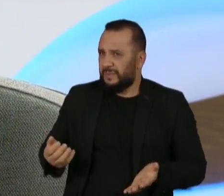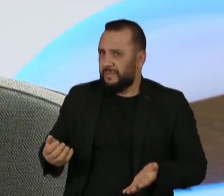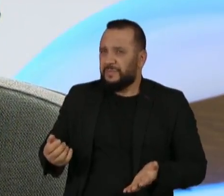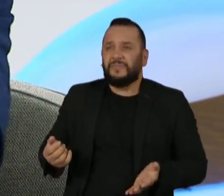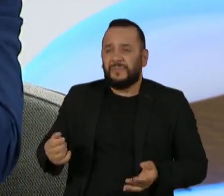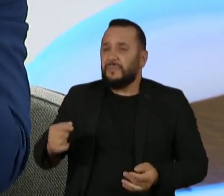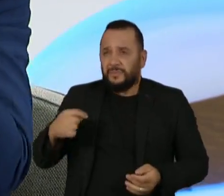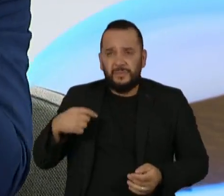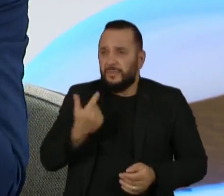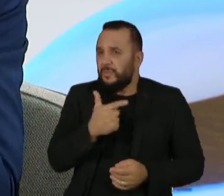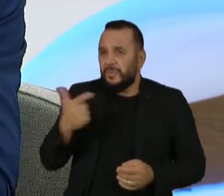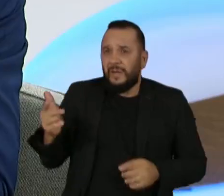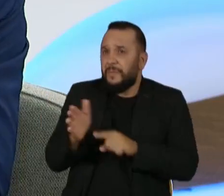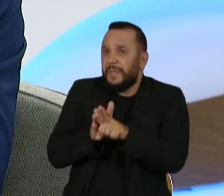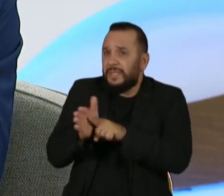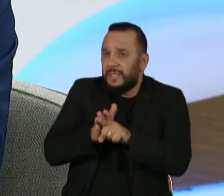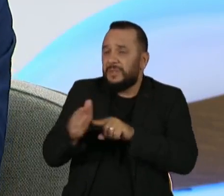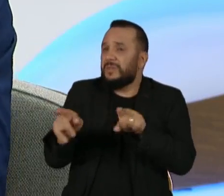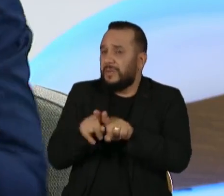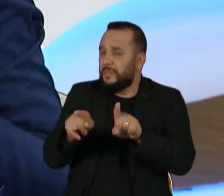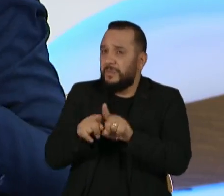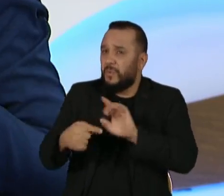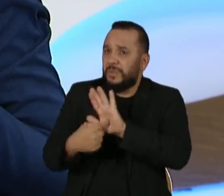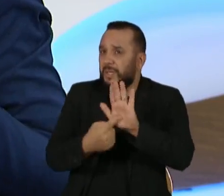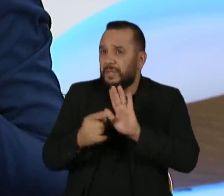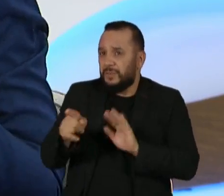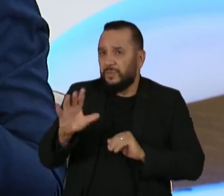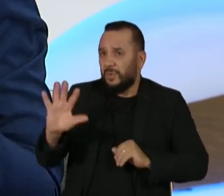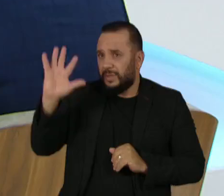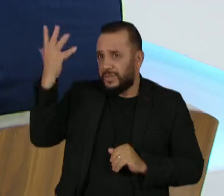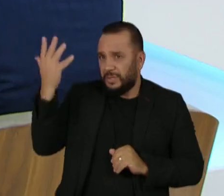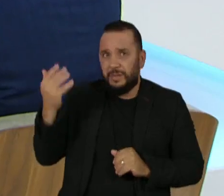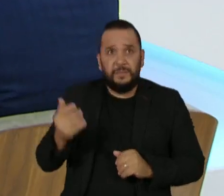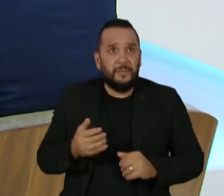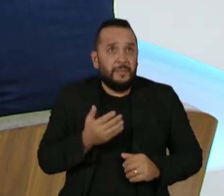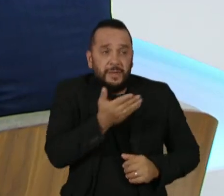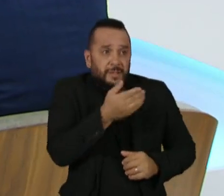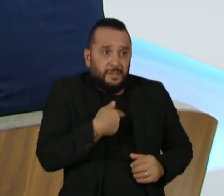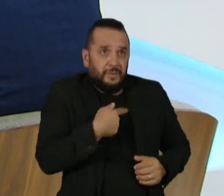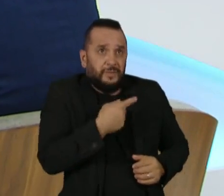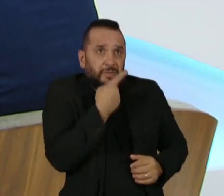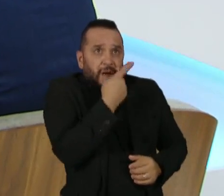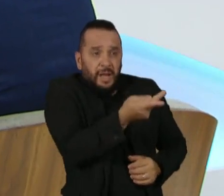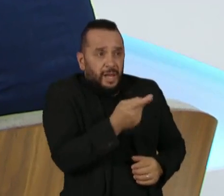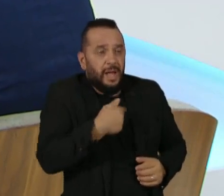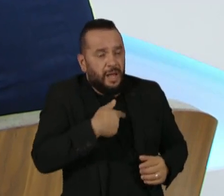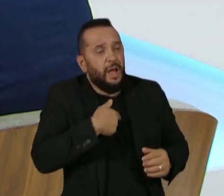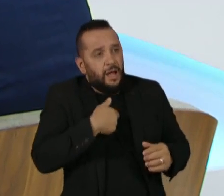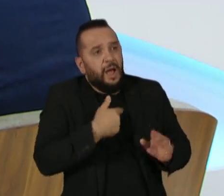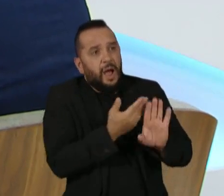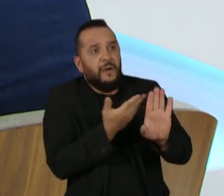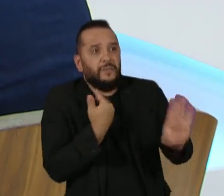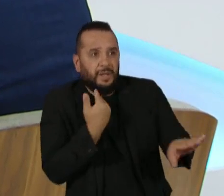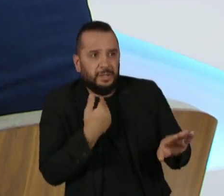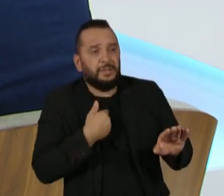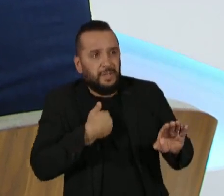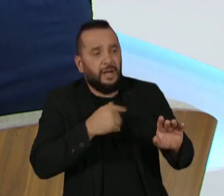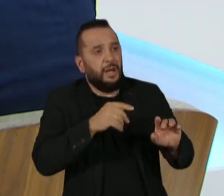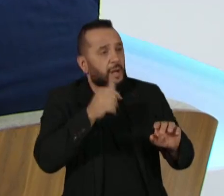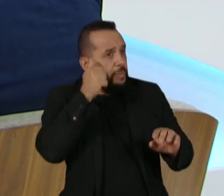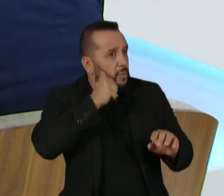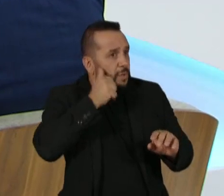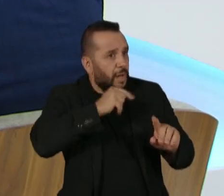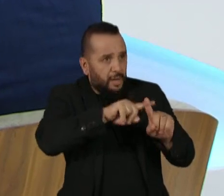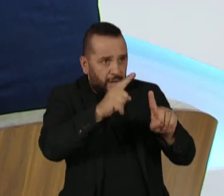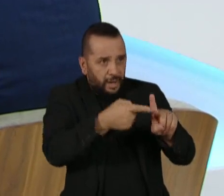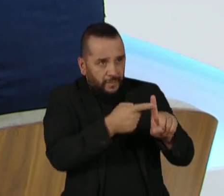trazido estudos demonstrativos de que isso não aconteceria. Desculpa, então, deputado, é a mesma coisa de falar que licença maternidade diminui a contratação de